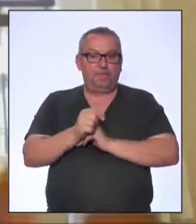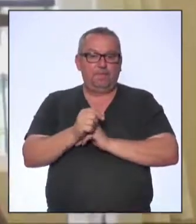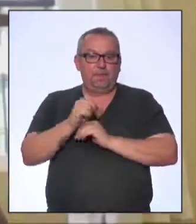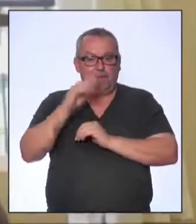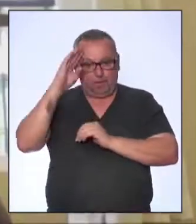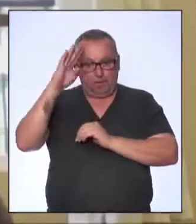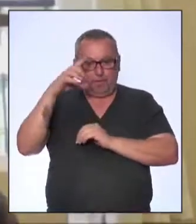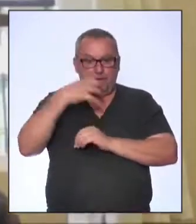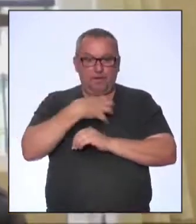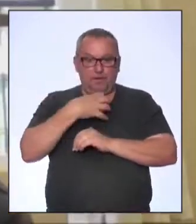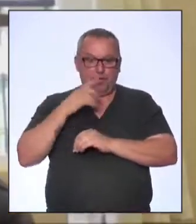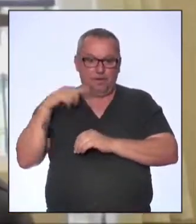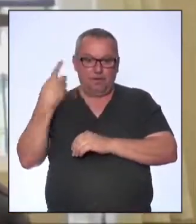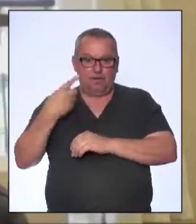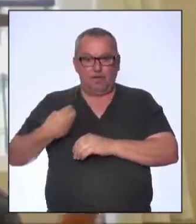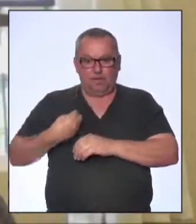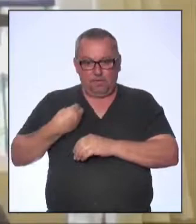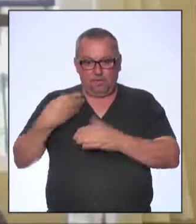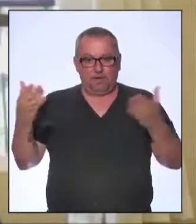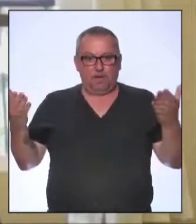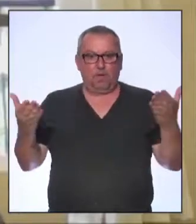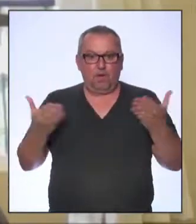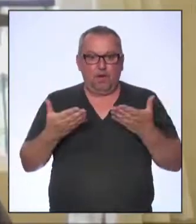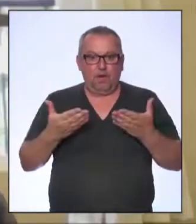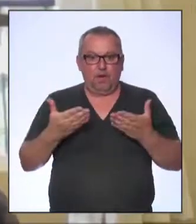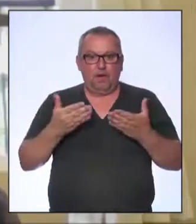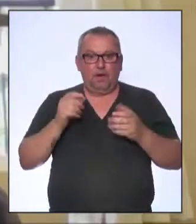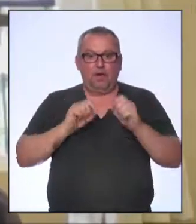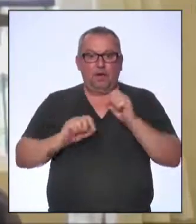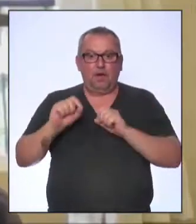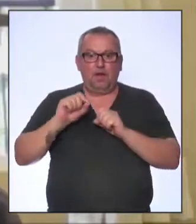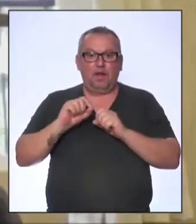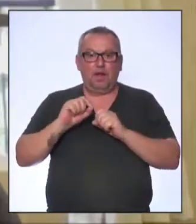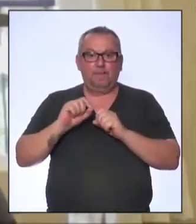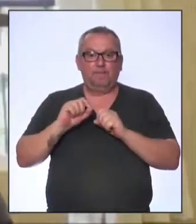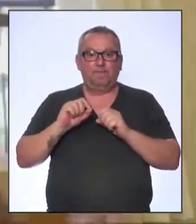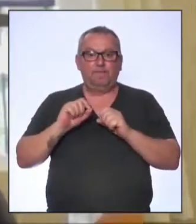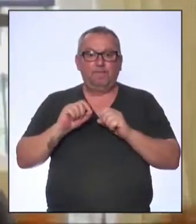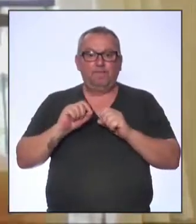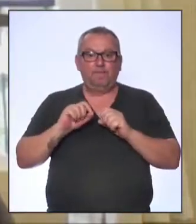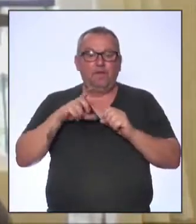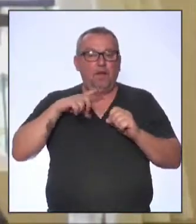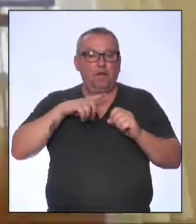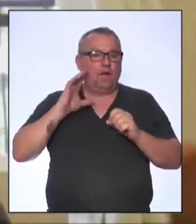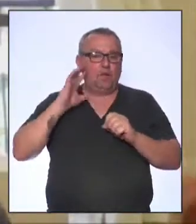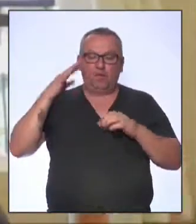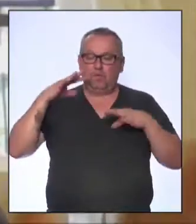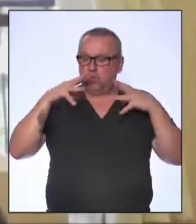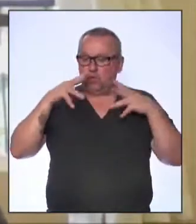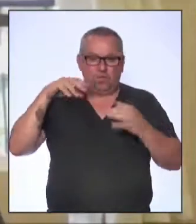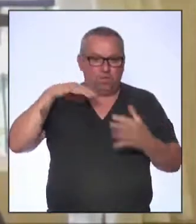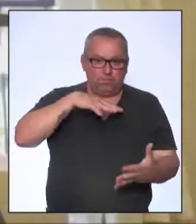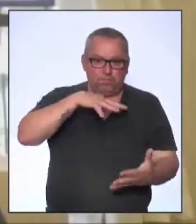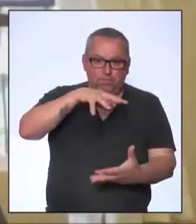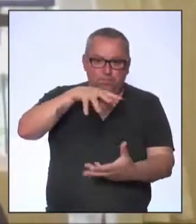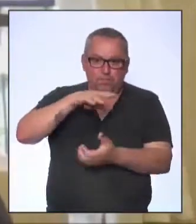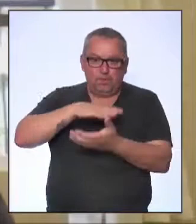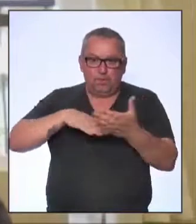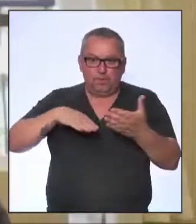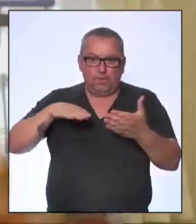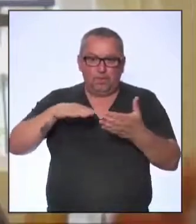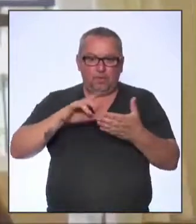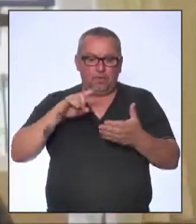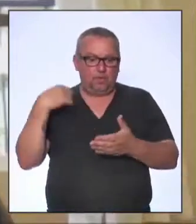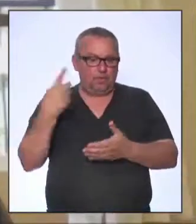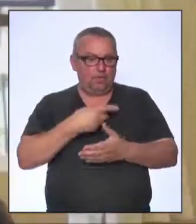principalmente dessa situação que nós estamos passando agora, né? Que realmente veio com tudo para o mundo inteiro e